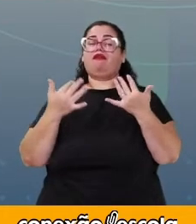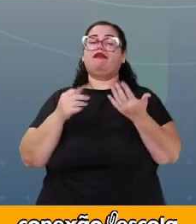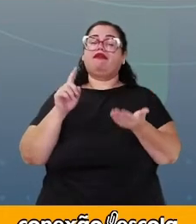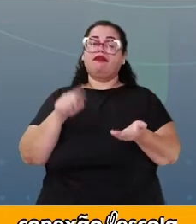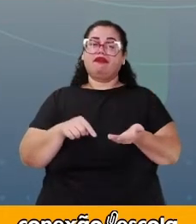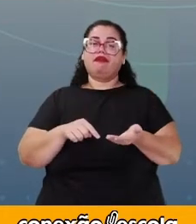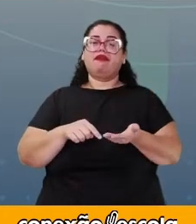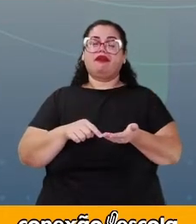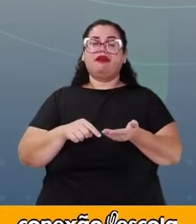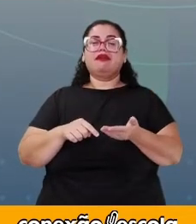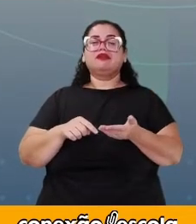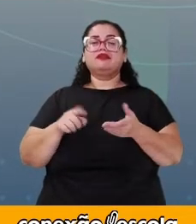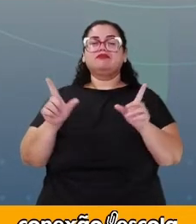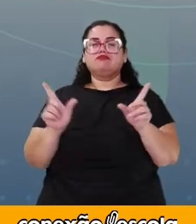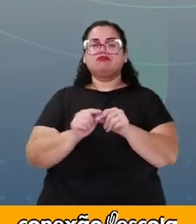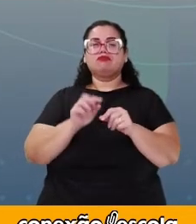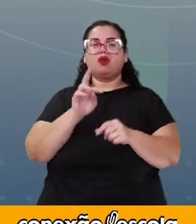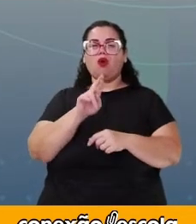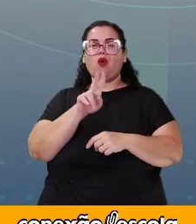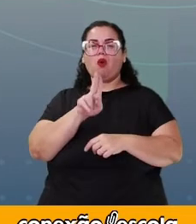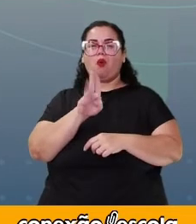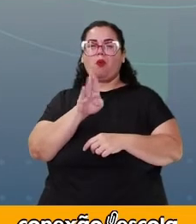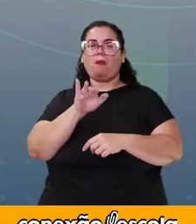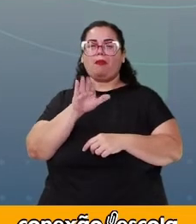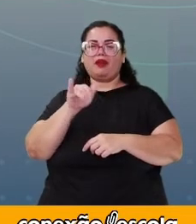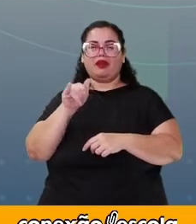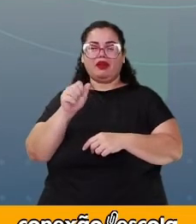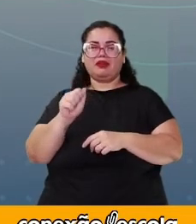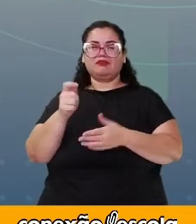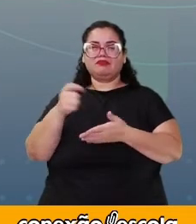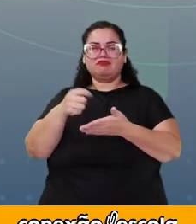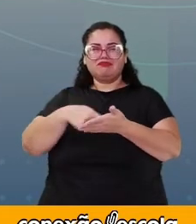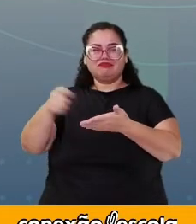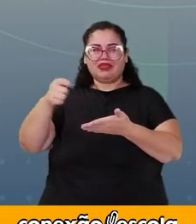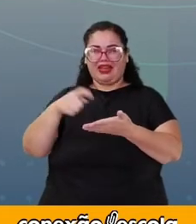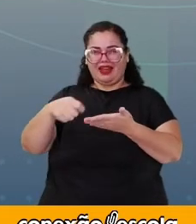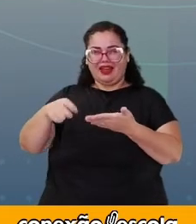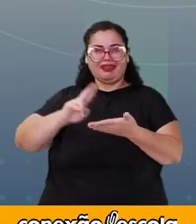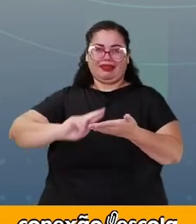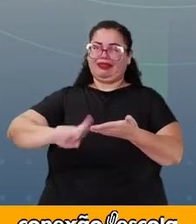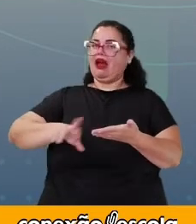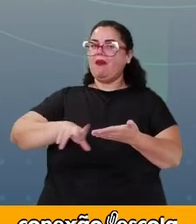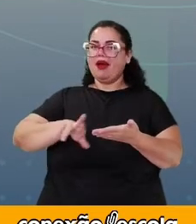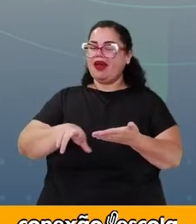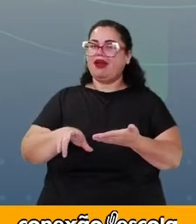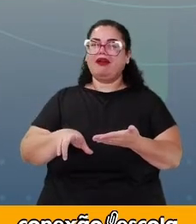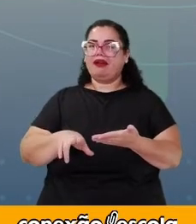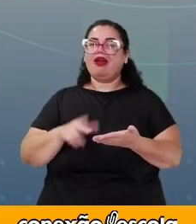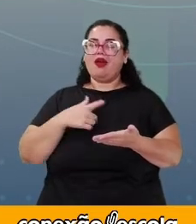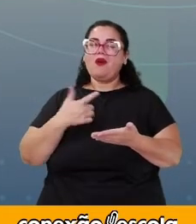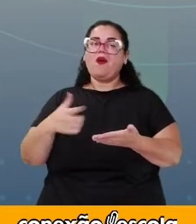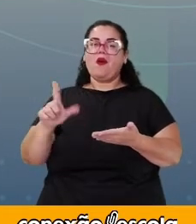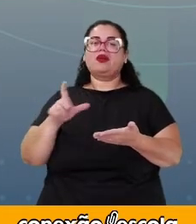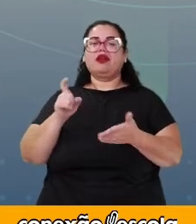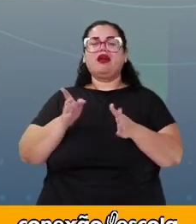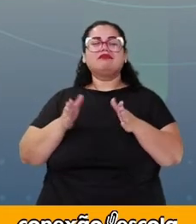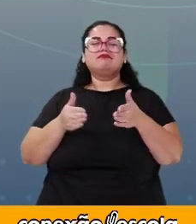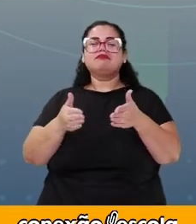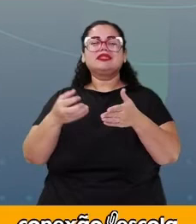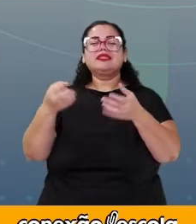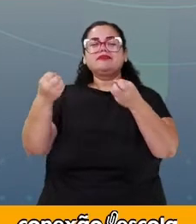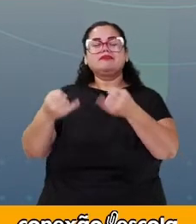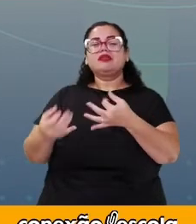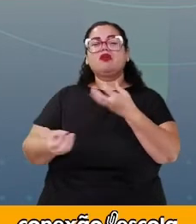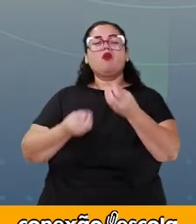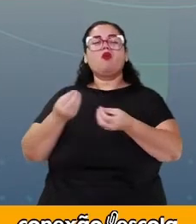as rubricas. Sim, a rubrica, que não é aquela assinatura, tá? É um direcionamento que